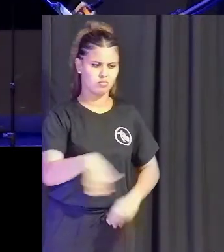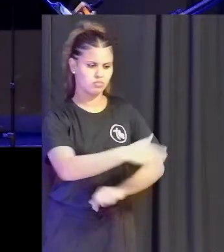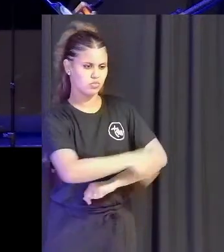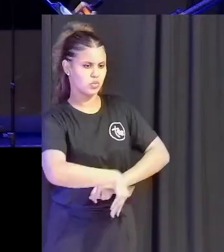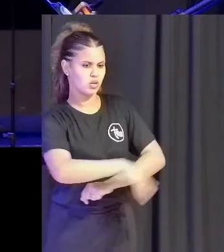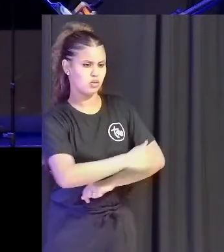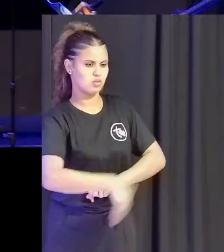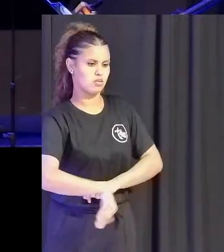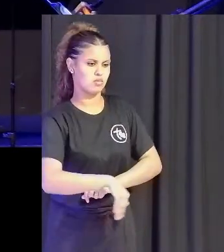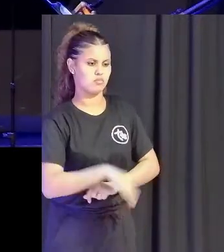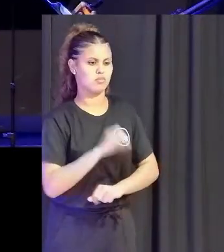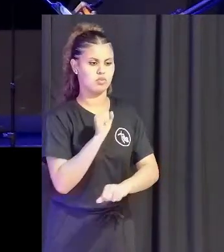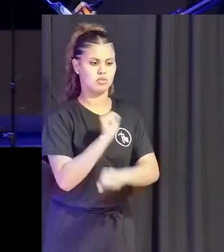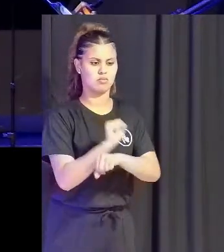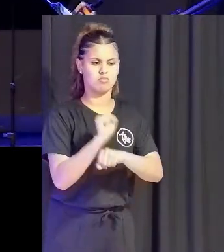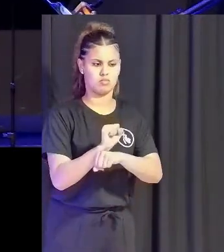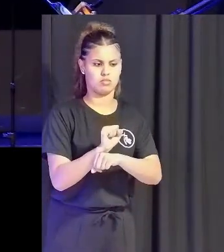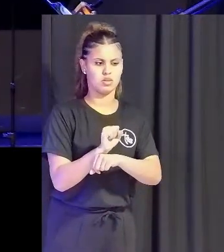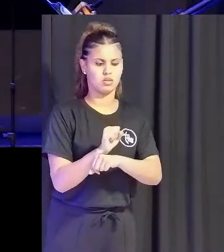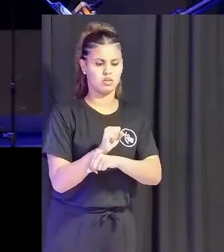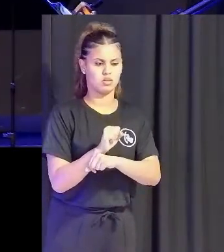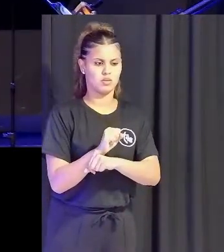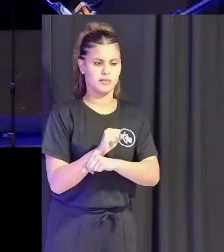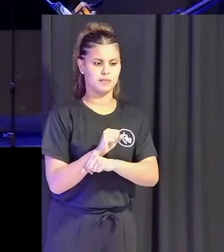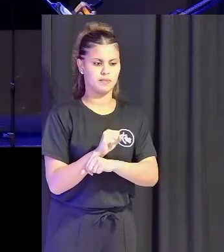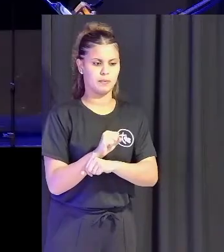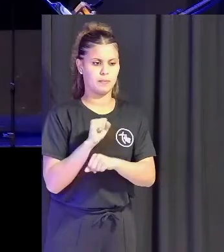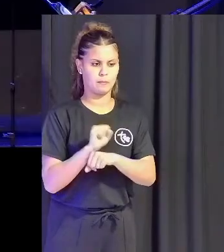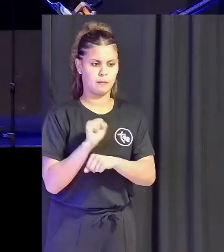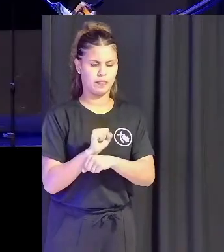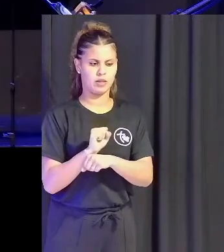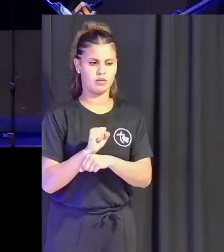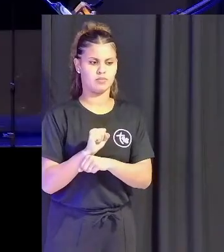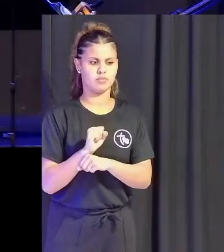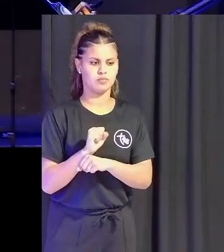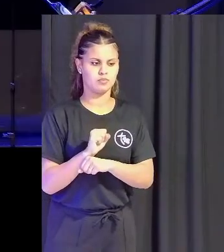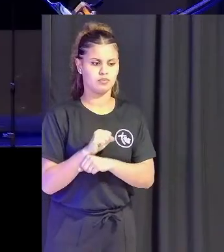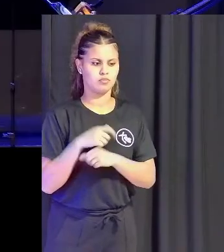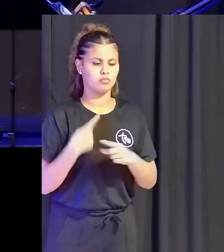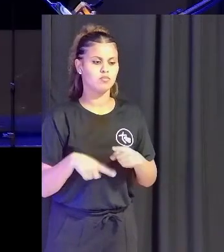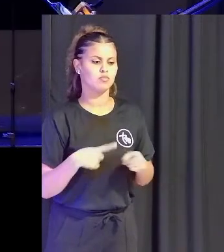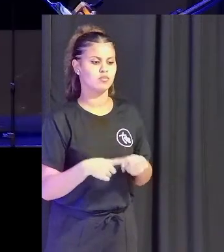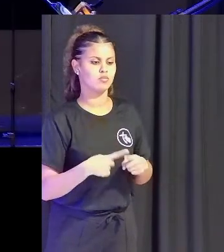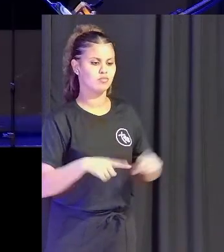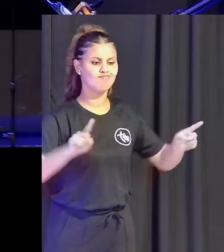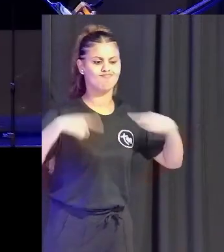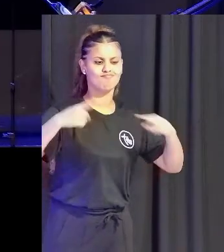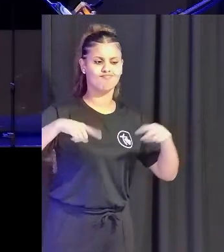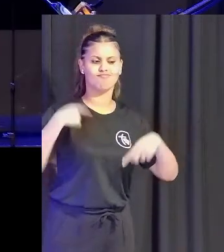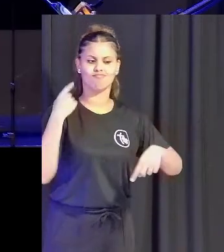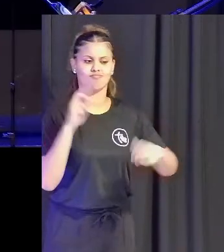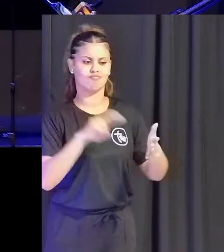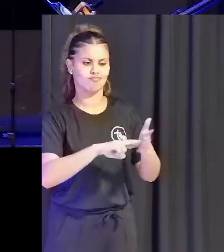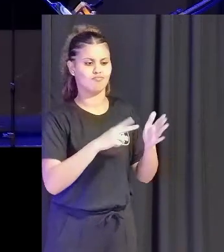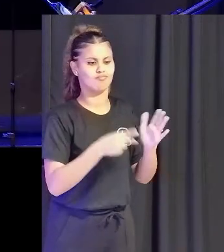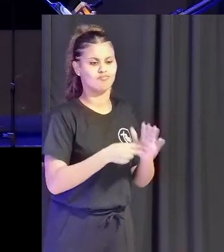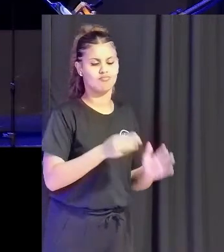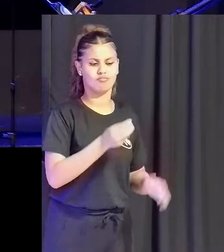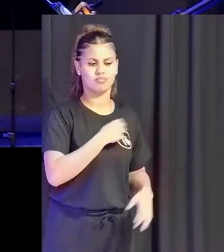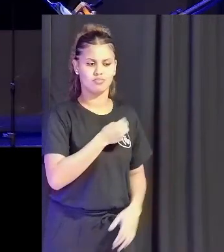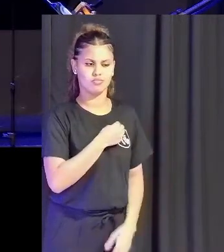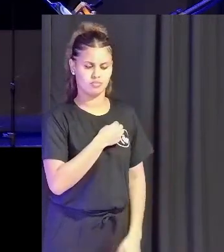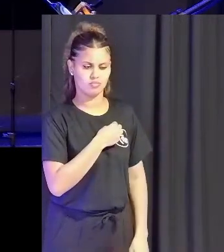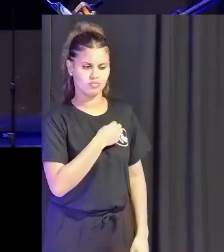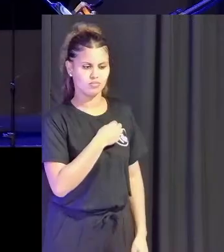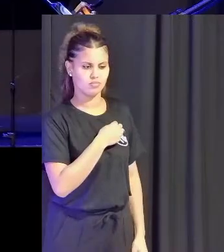vou ficar nessa tentação um pouquinho mais. Total, tentação não é pecado. E a gente vai andando, tem mais uma saída aí,